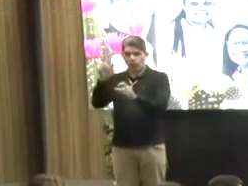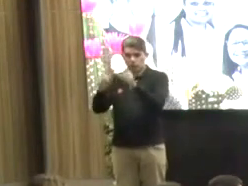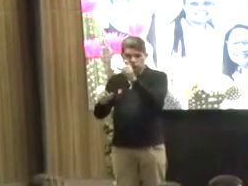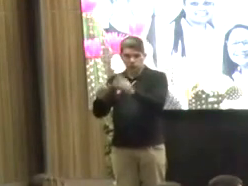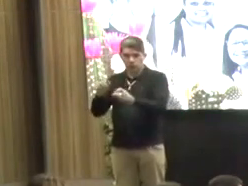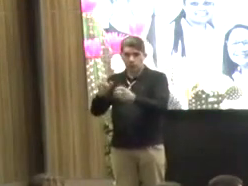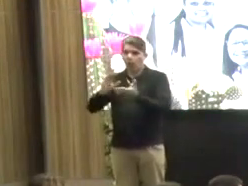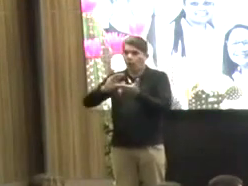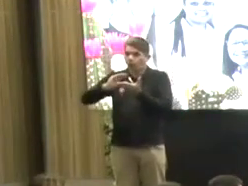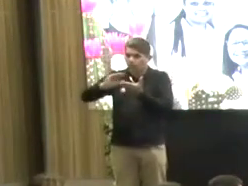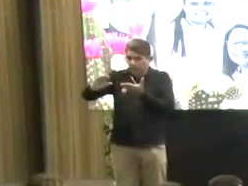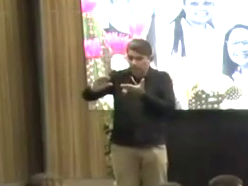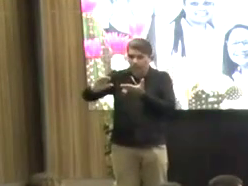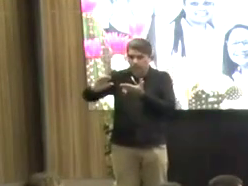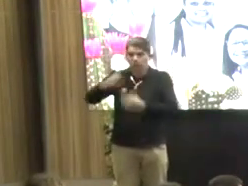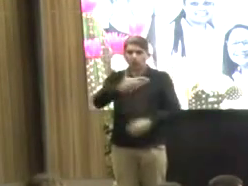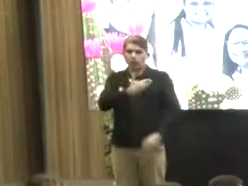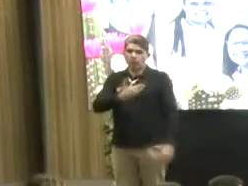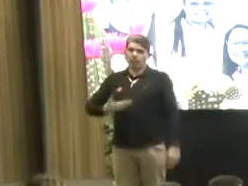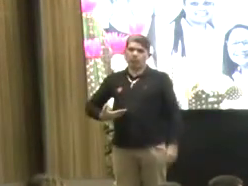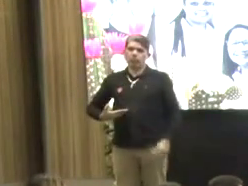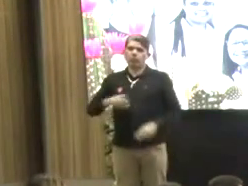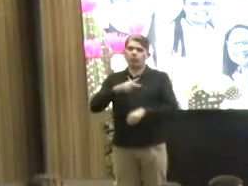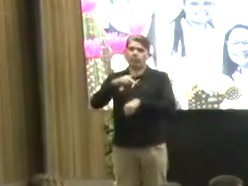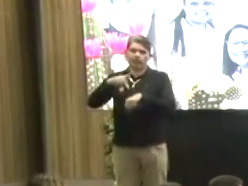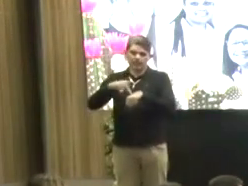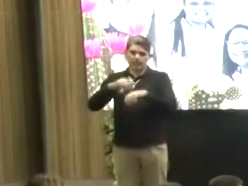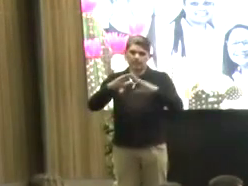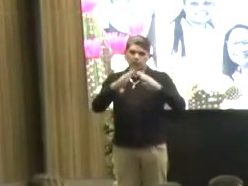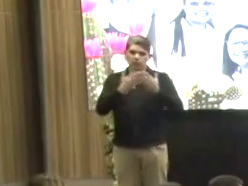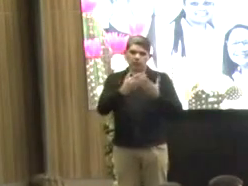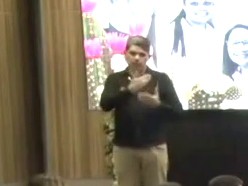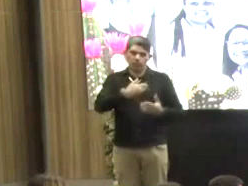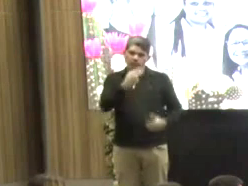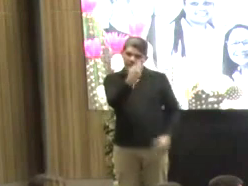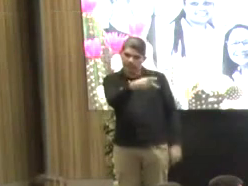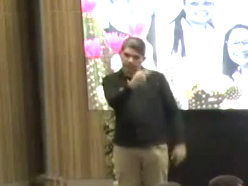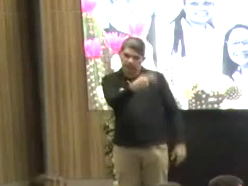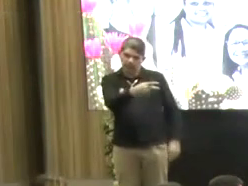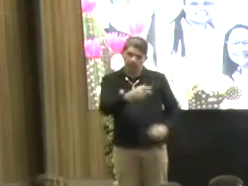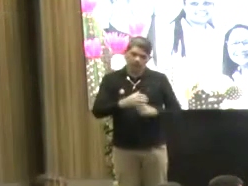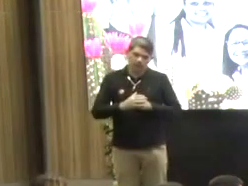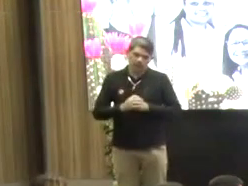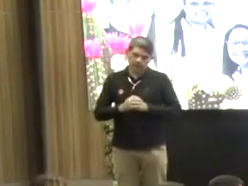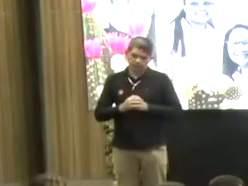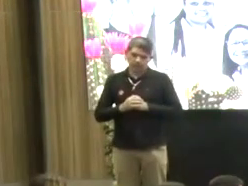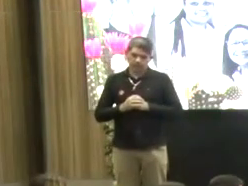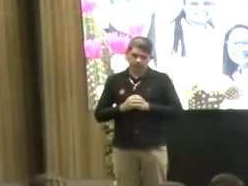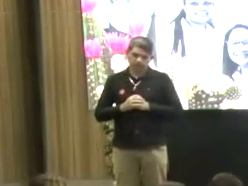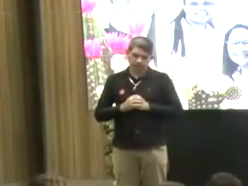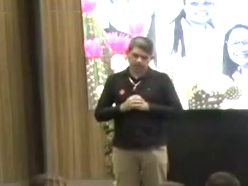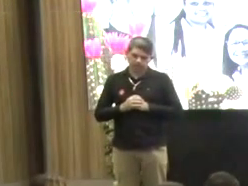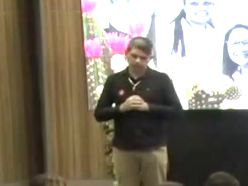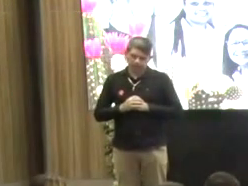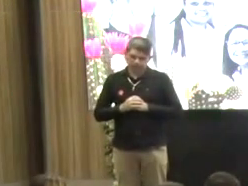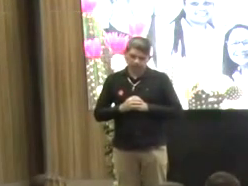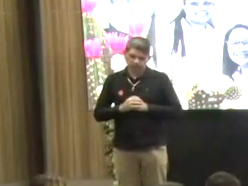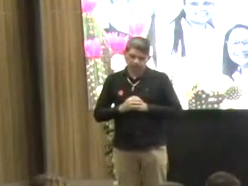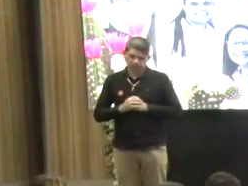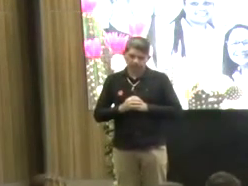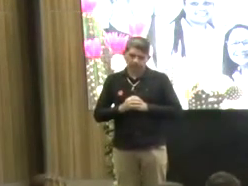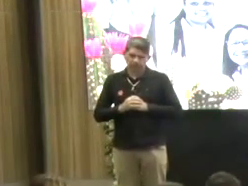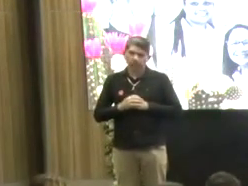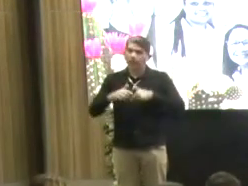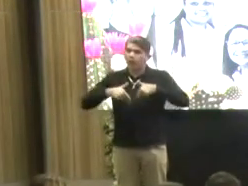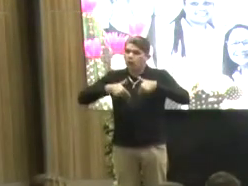orçamento público do país. Eu estou falando das escolas públicas, né? Claro. Então, a luta, ela tem essas duas vertentes para